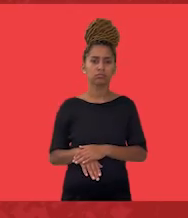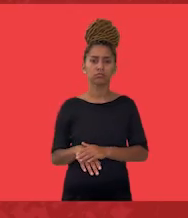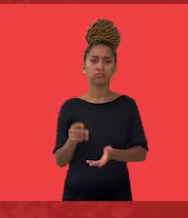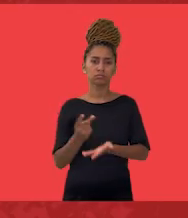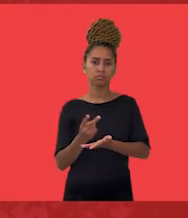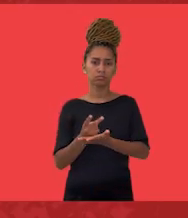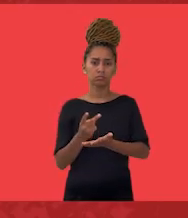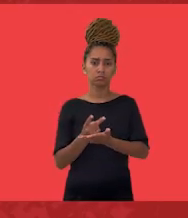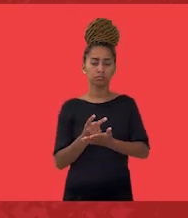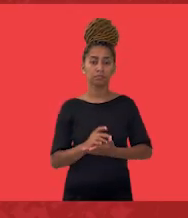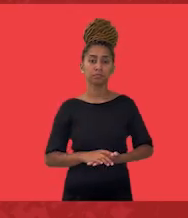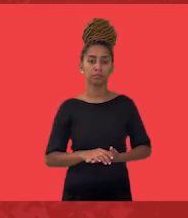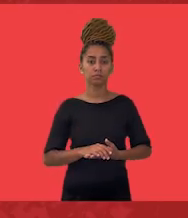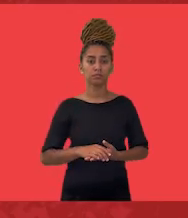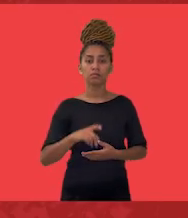Eterna.